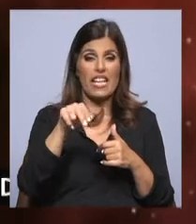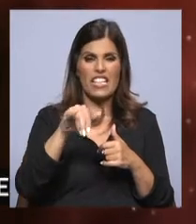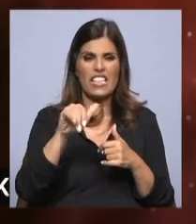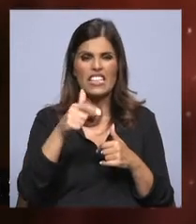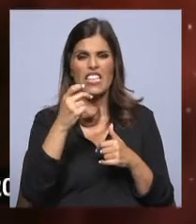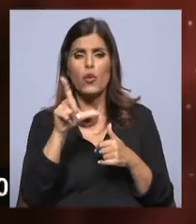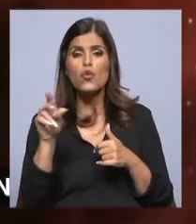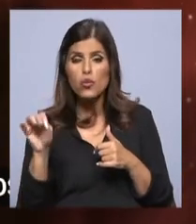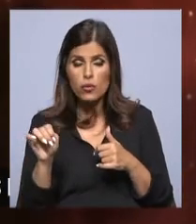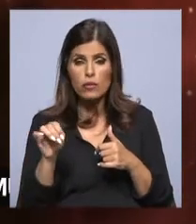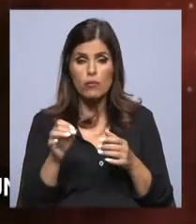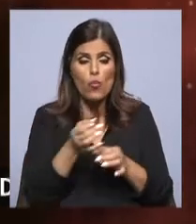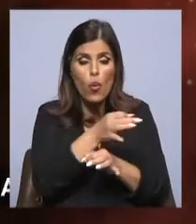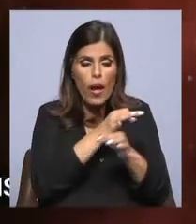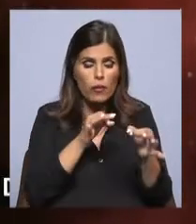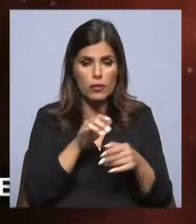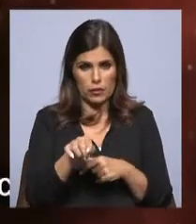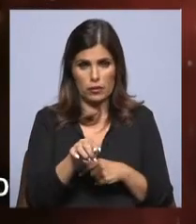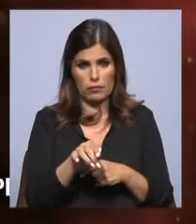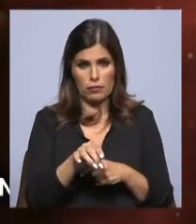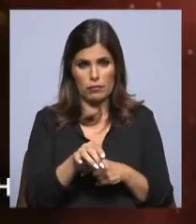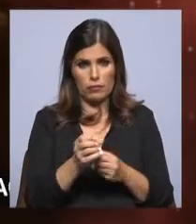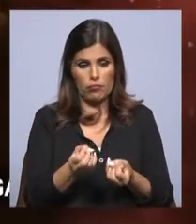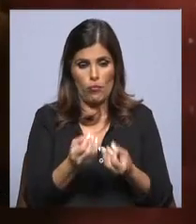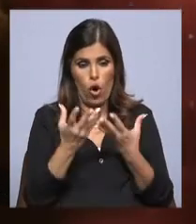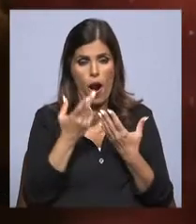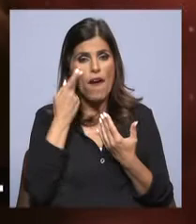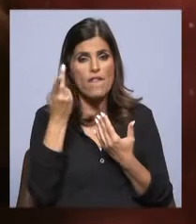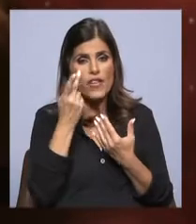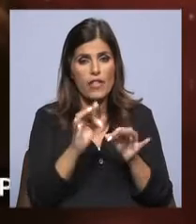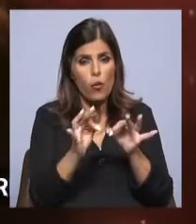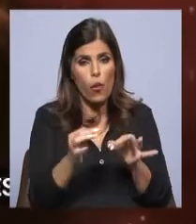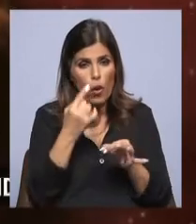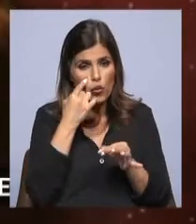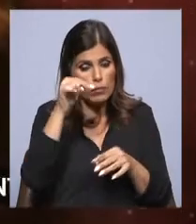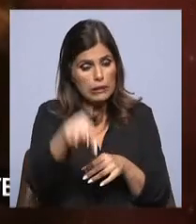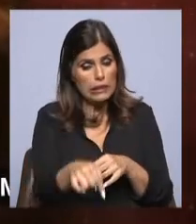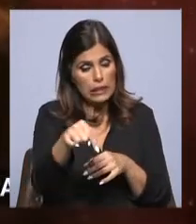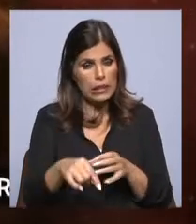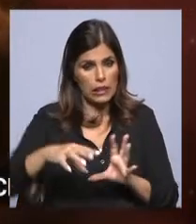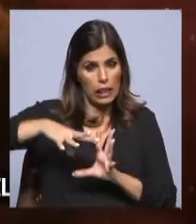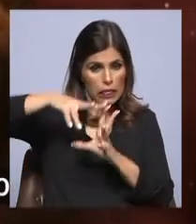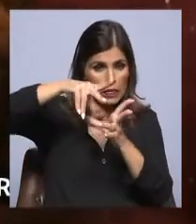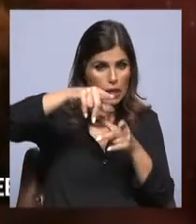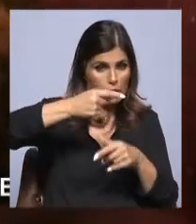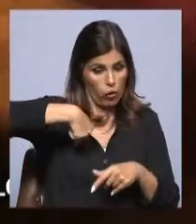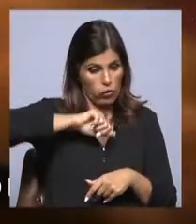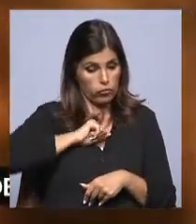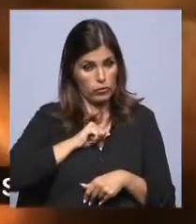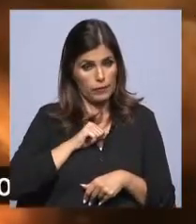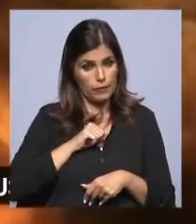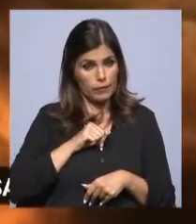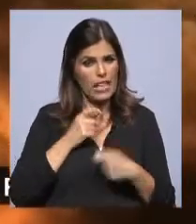São moléculas, Cristiana, que são os precursores da vida que nós conhecemos aqui na Terra. E este estudo diz que este tipo de moléculas não